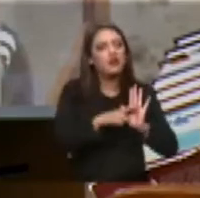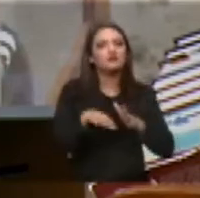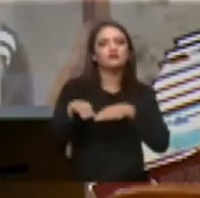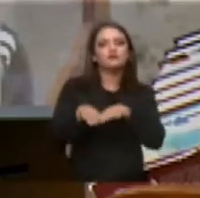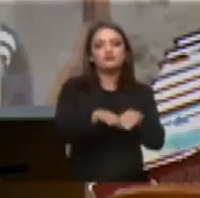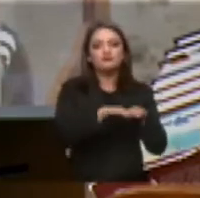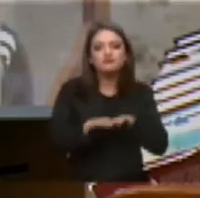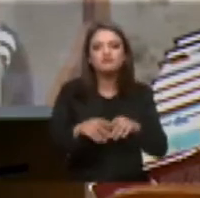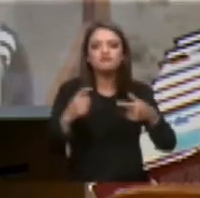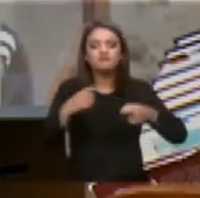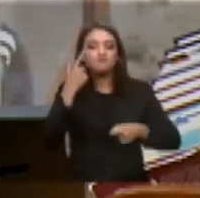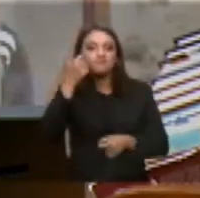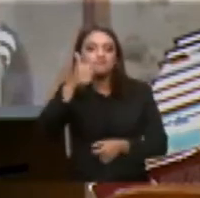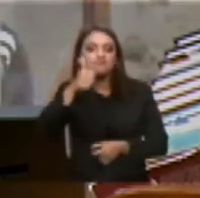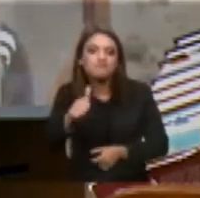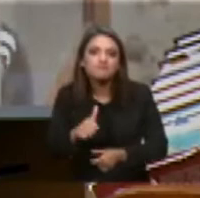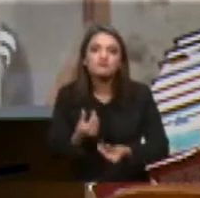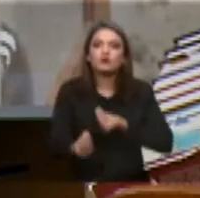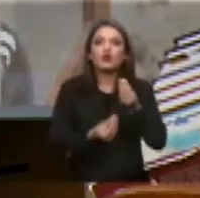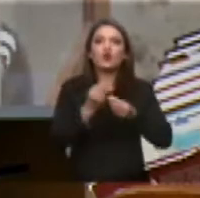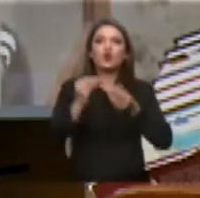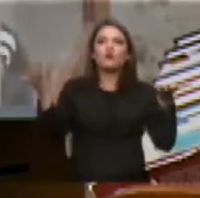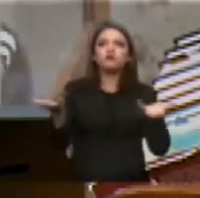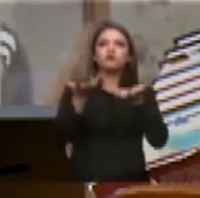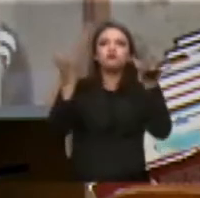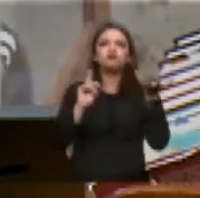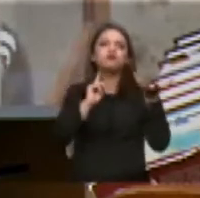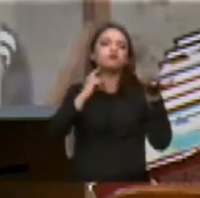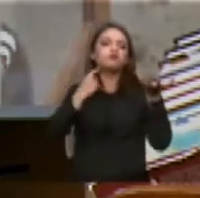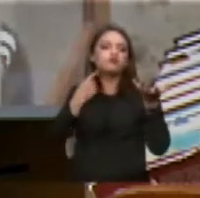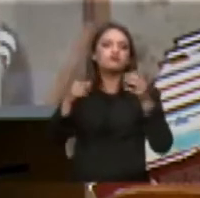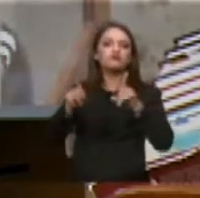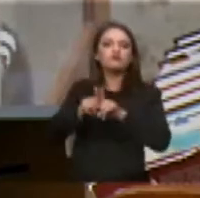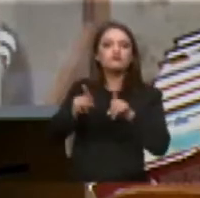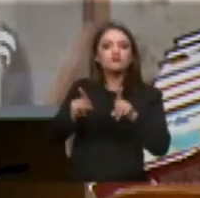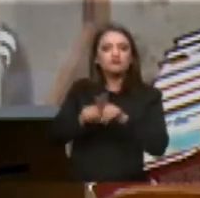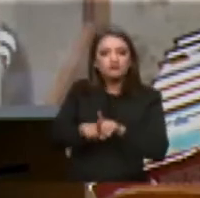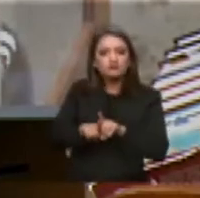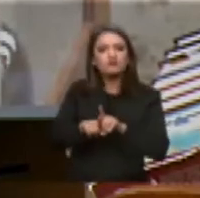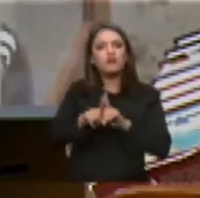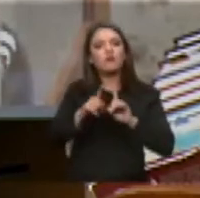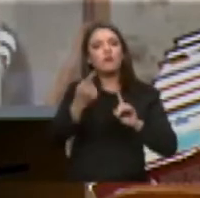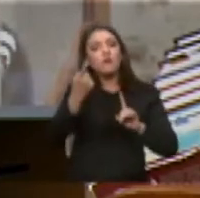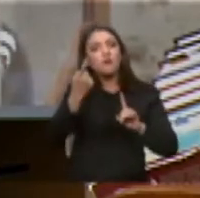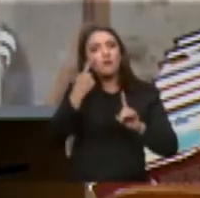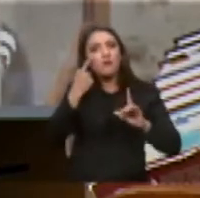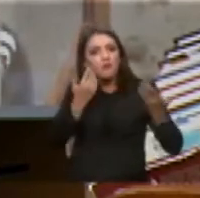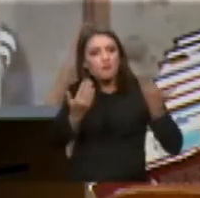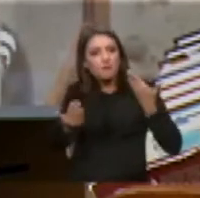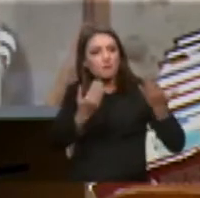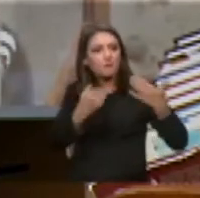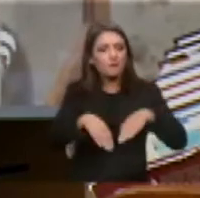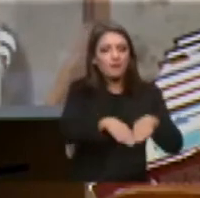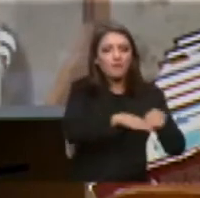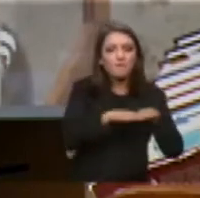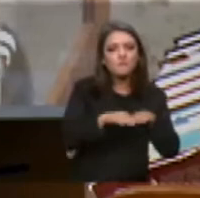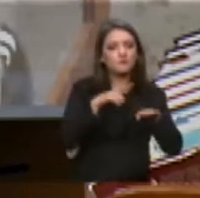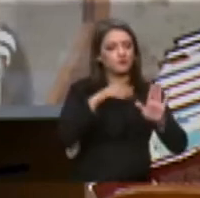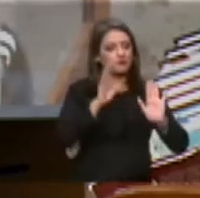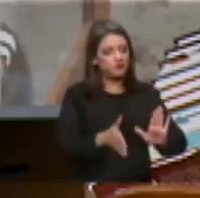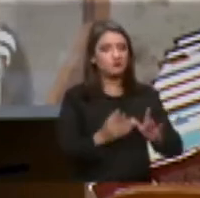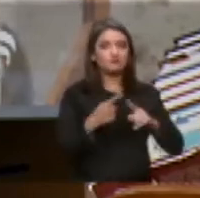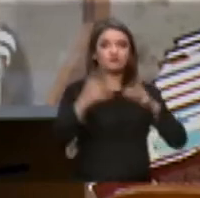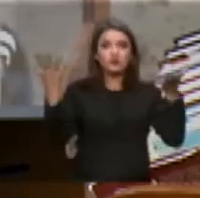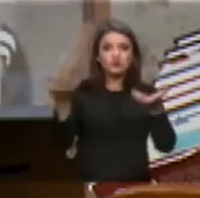faz-se mister a avaliação dos níveis atuais de poluição e de sua distância em relação às diretrizes ou padrões propostos, uma vez que a redução